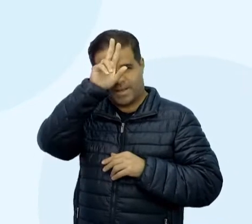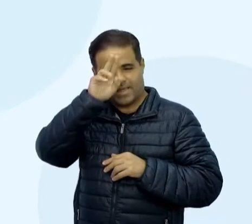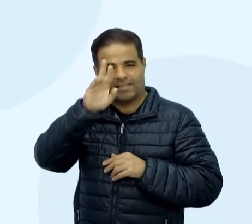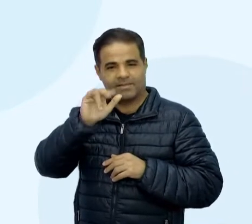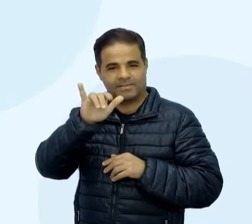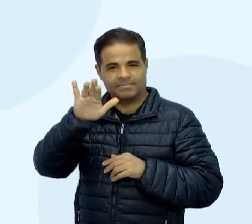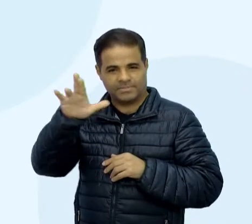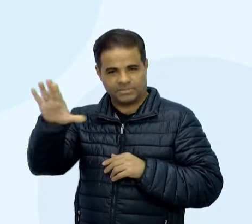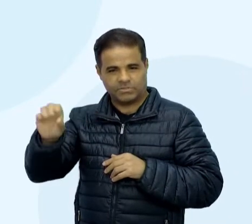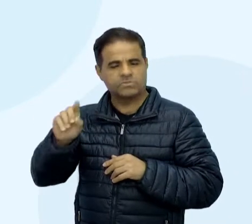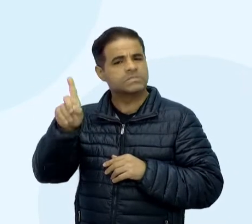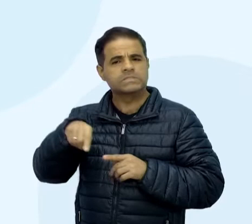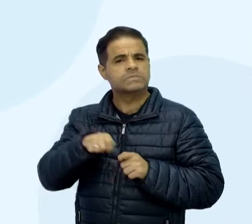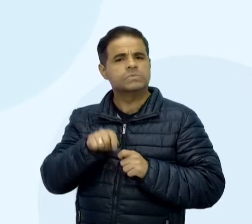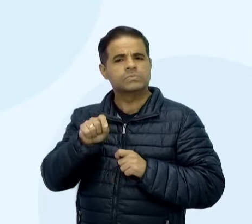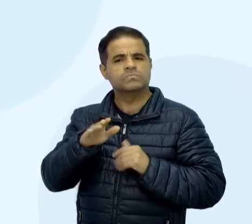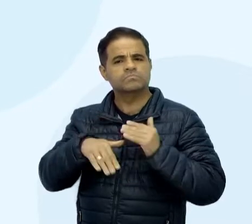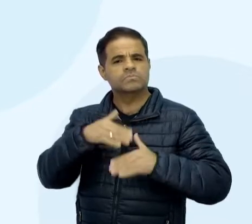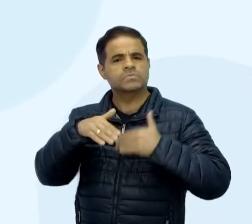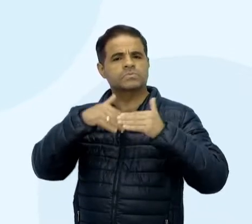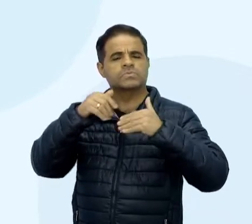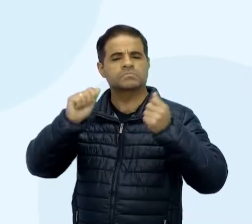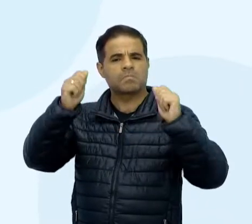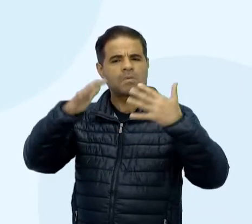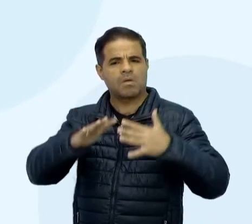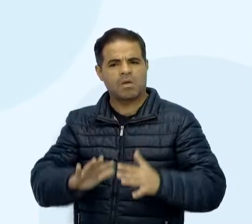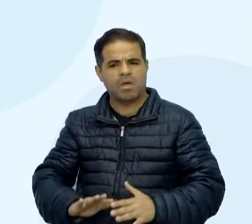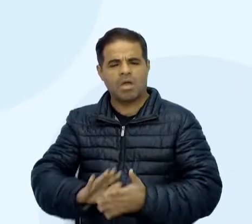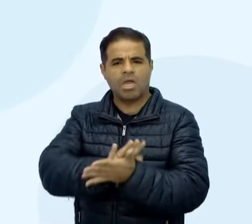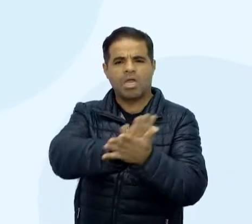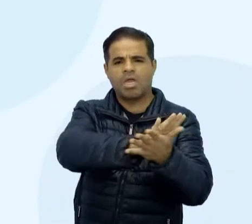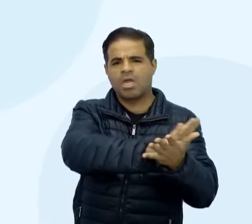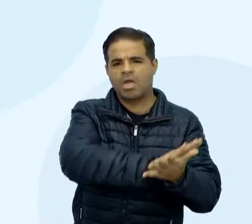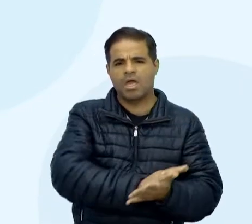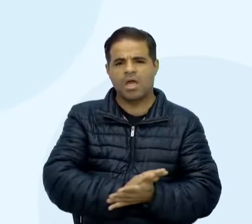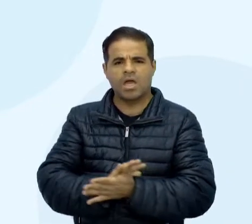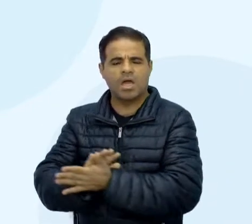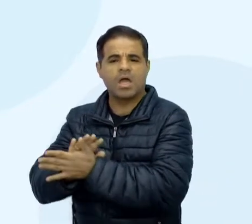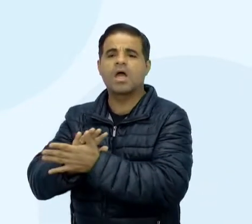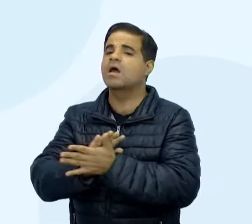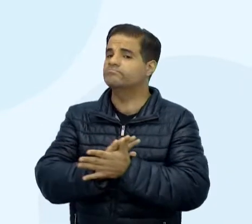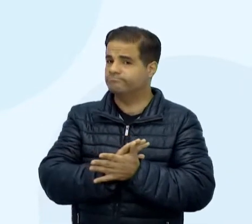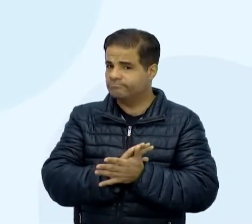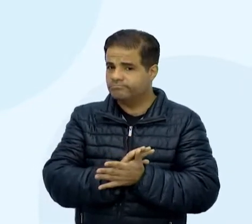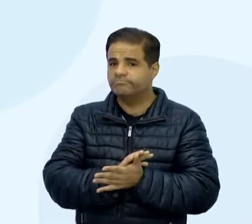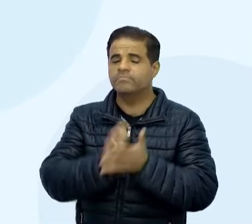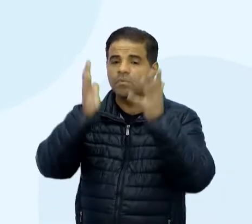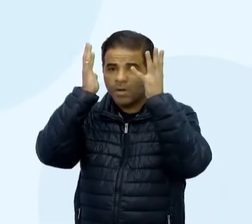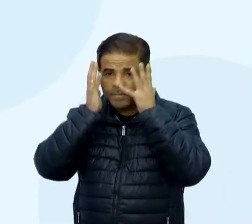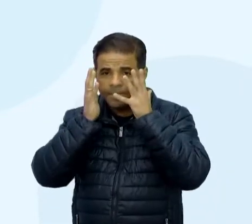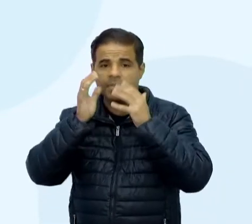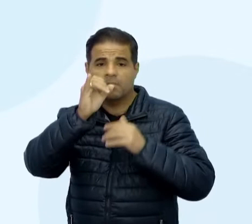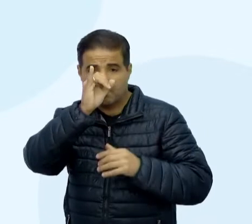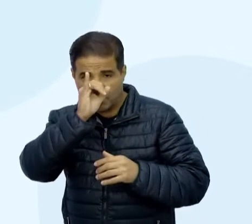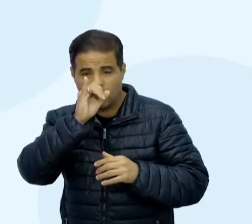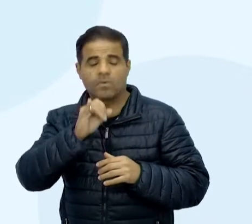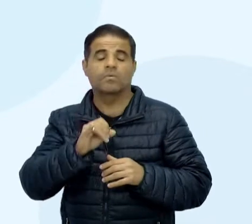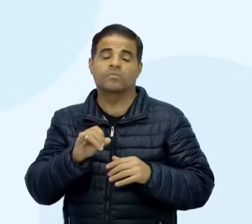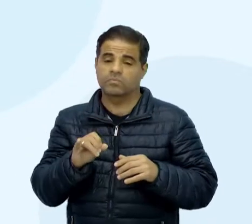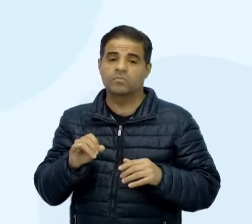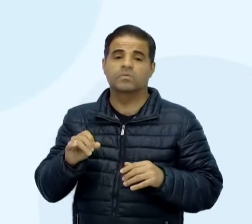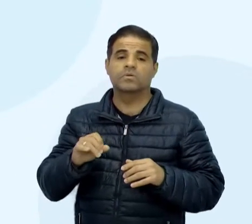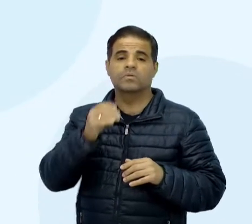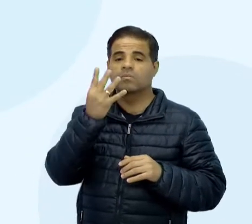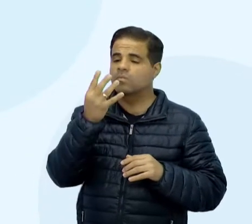Barata Ribeiro realizou um processo de destruição de inúmeros cortiços, entre eles o cabeça de porco. Então,